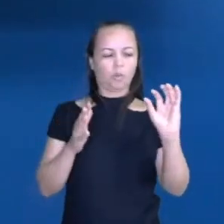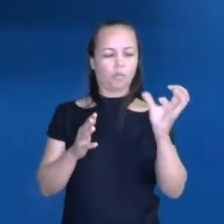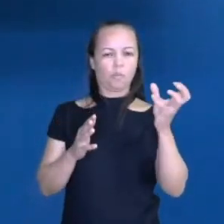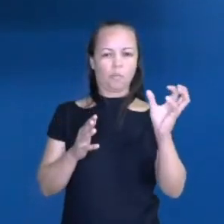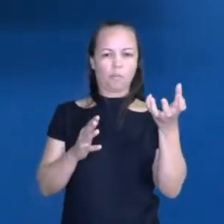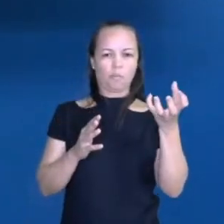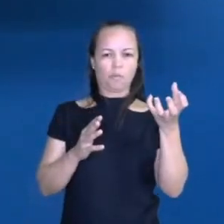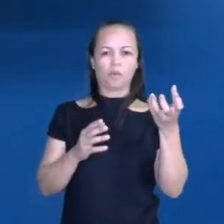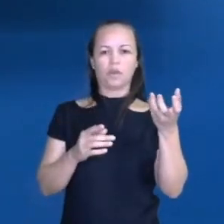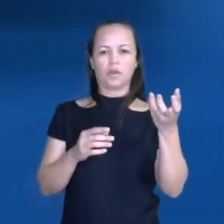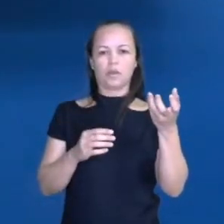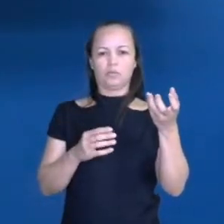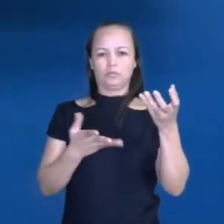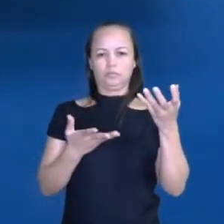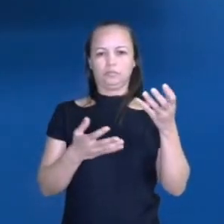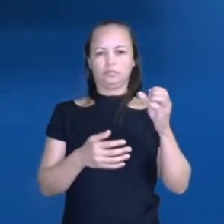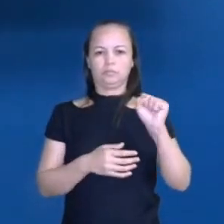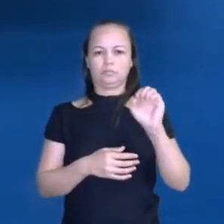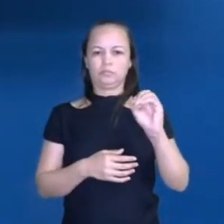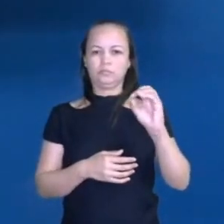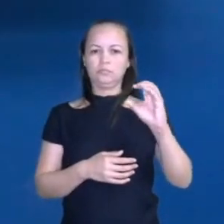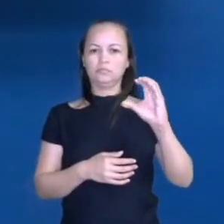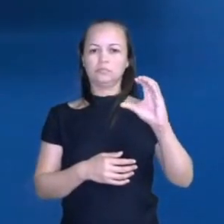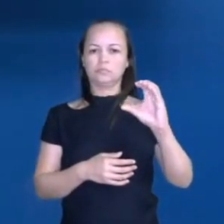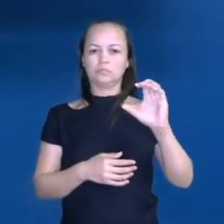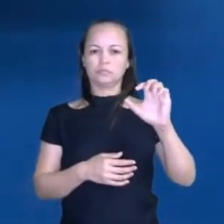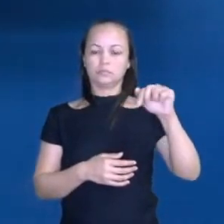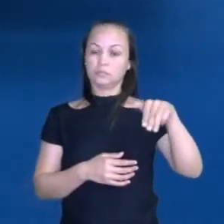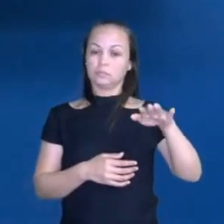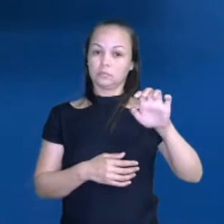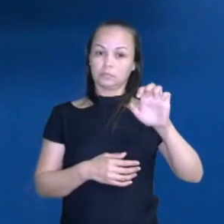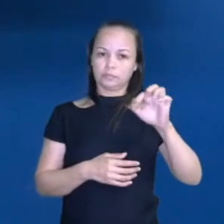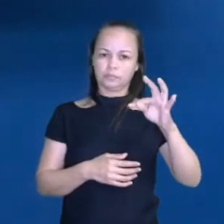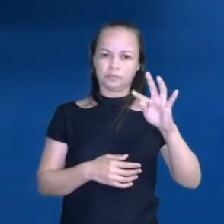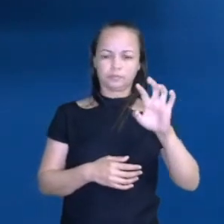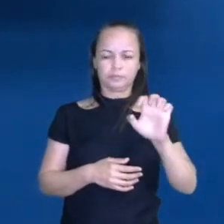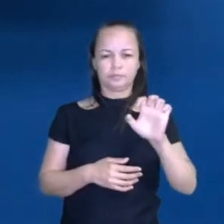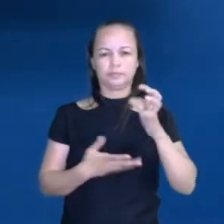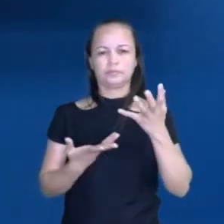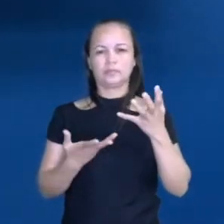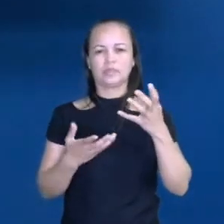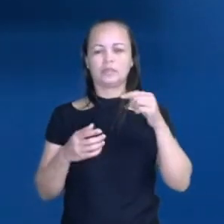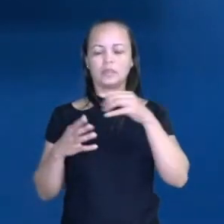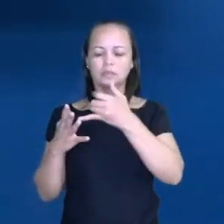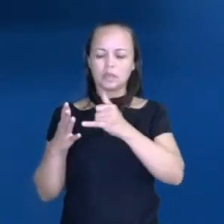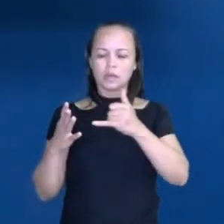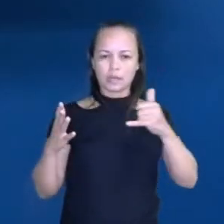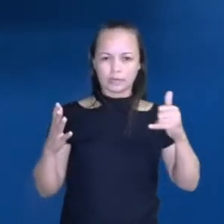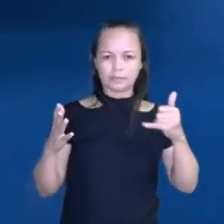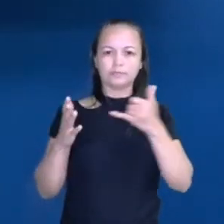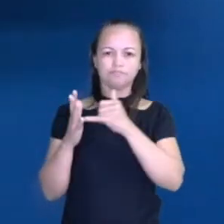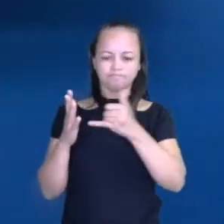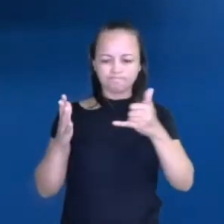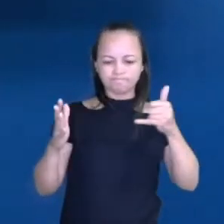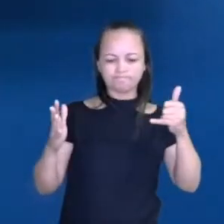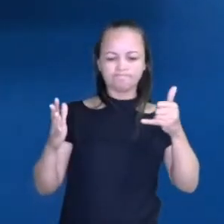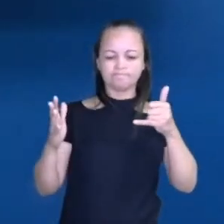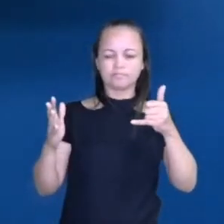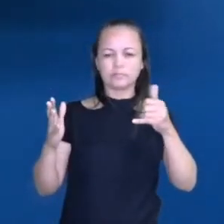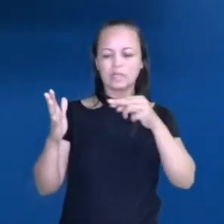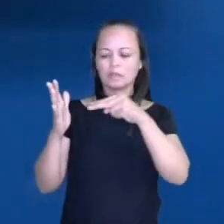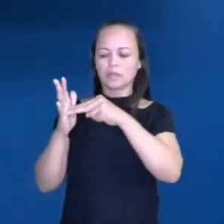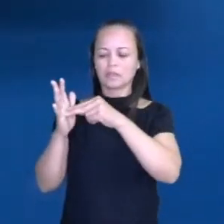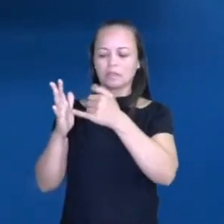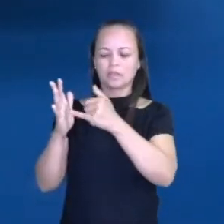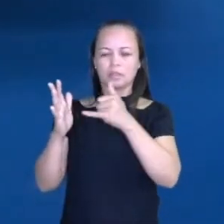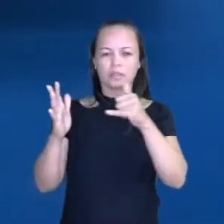aí esse soquete e soquetes está sendo alimentado foram corrente elétrica que passa